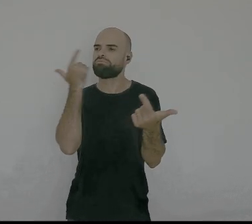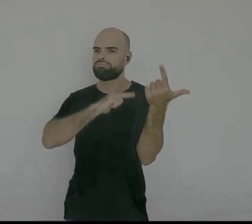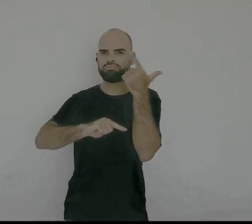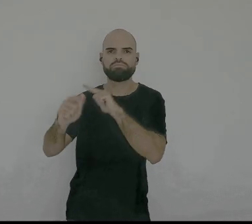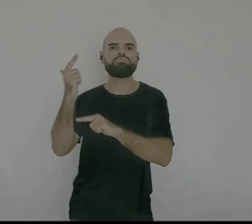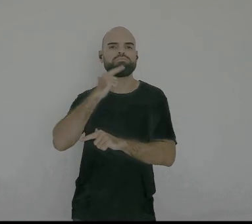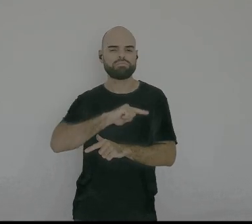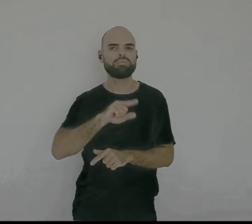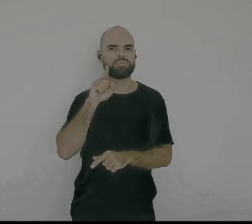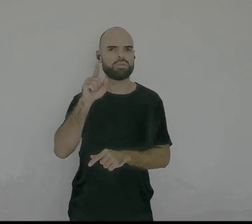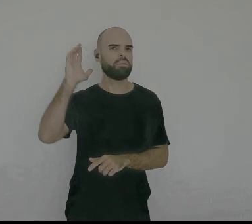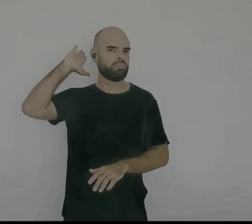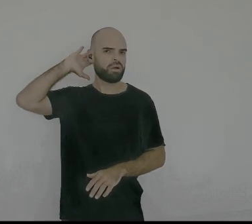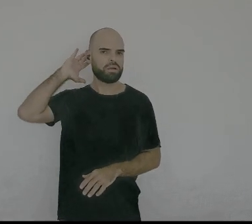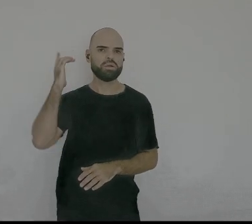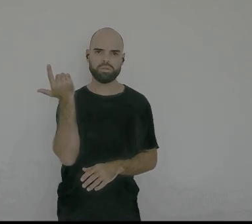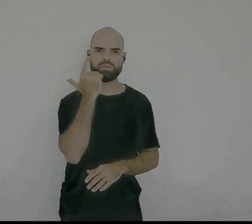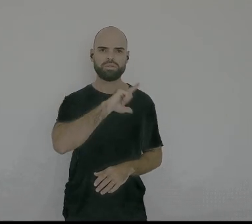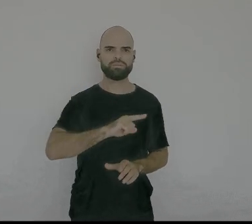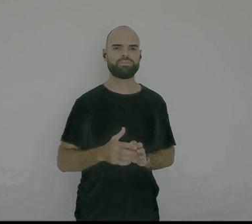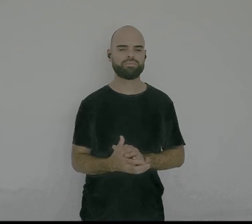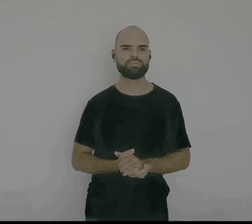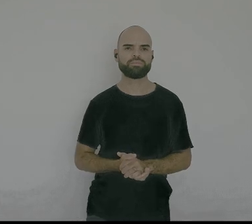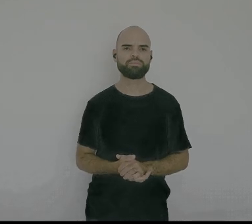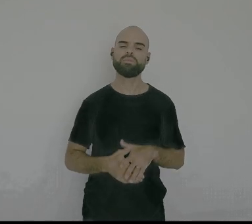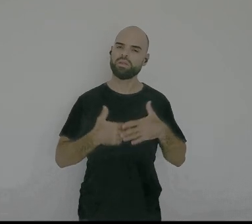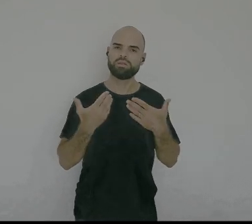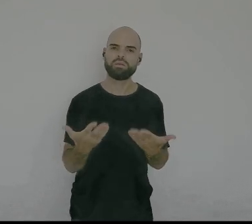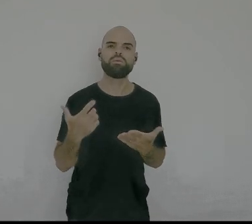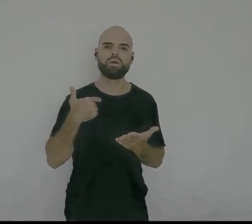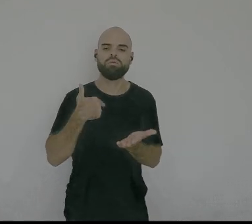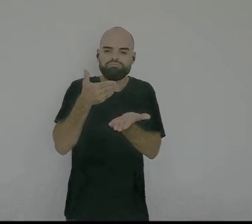desenvolvido com essas dimensões que apresentei.